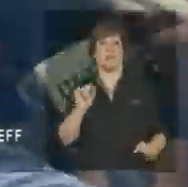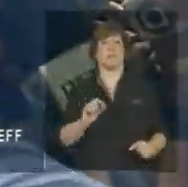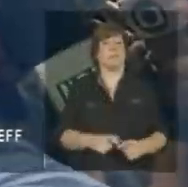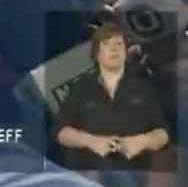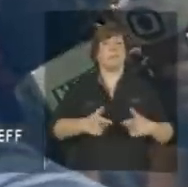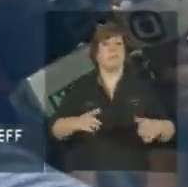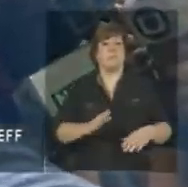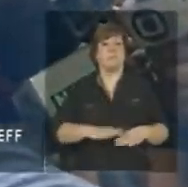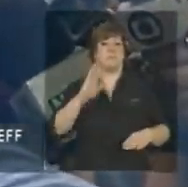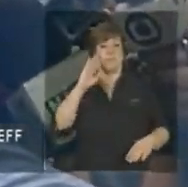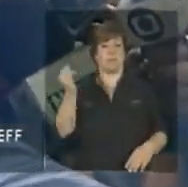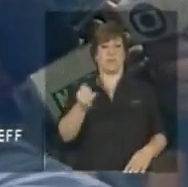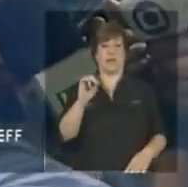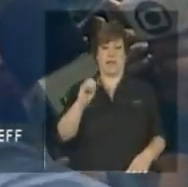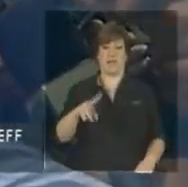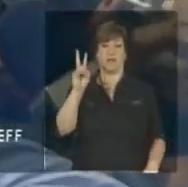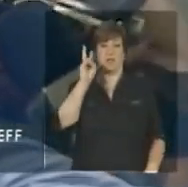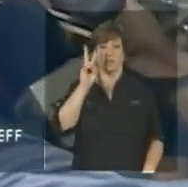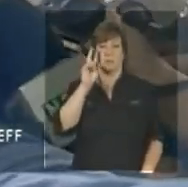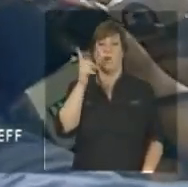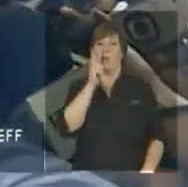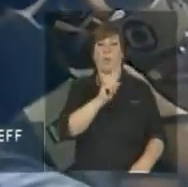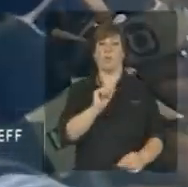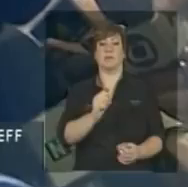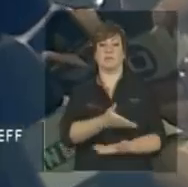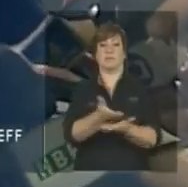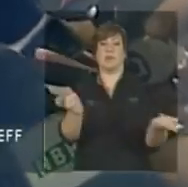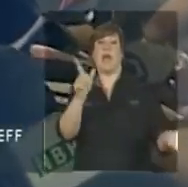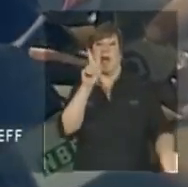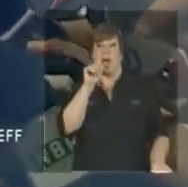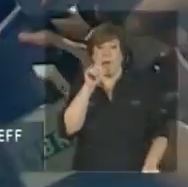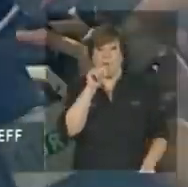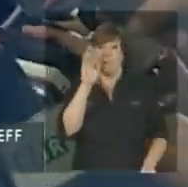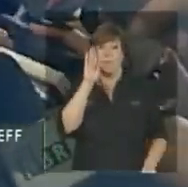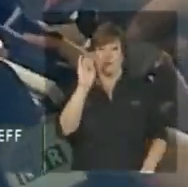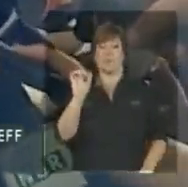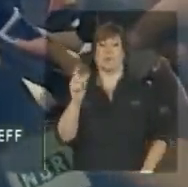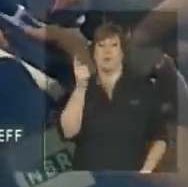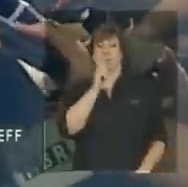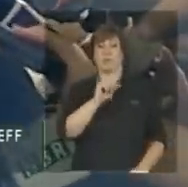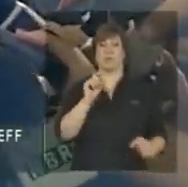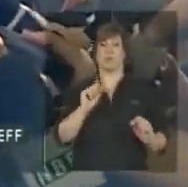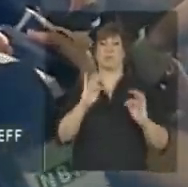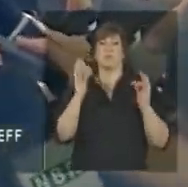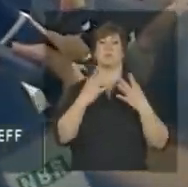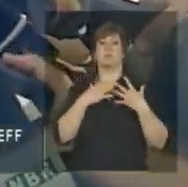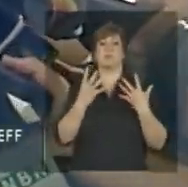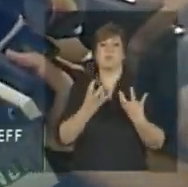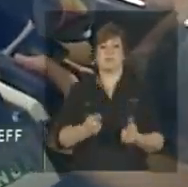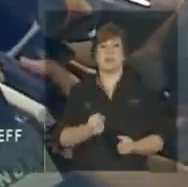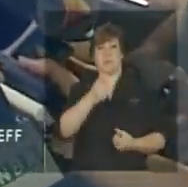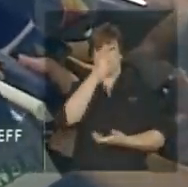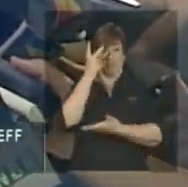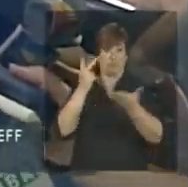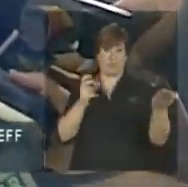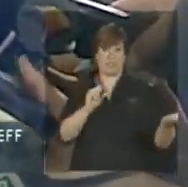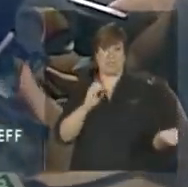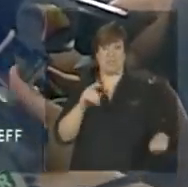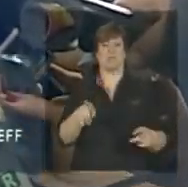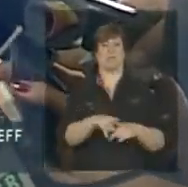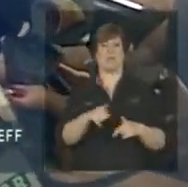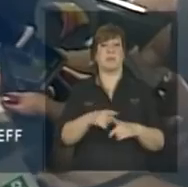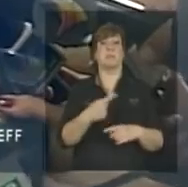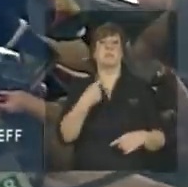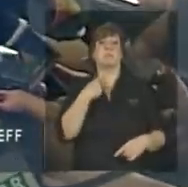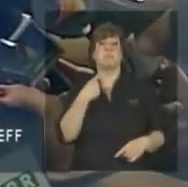mais essenciais, é a questão do acesso à água para a dessedentação tanto de pessoas como dos